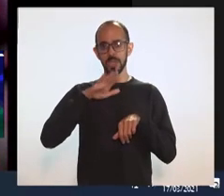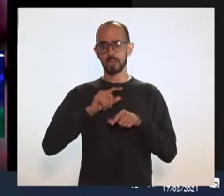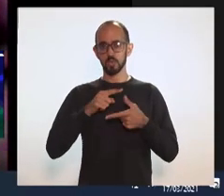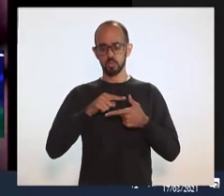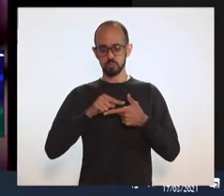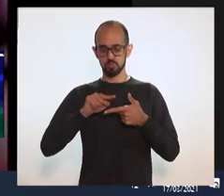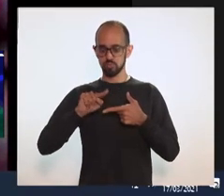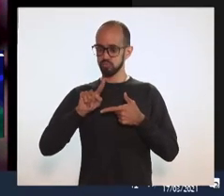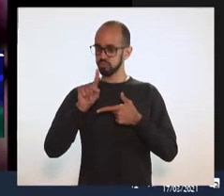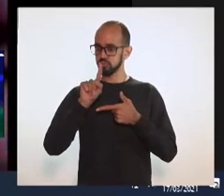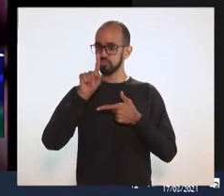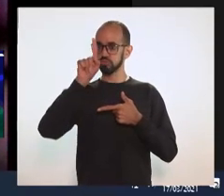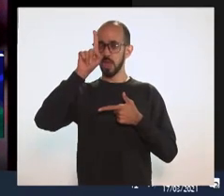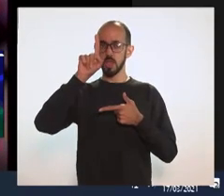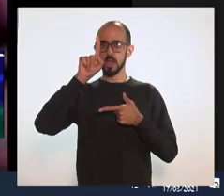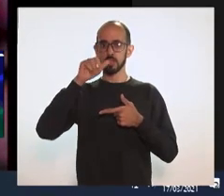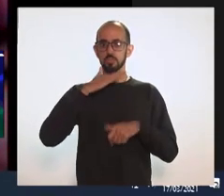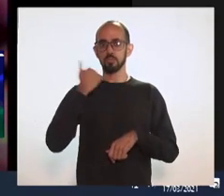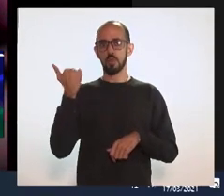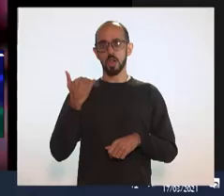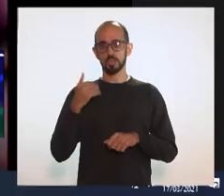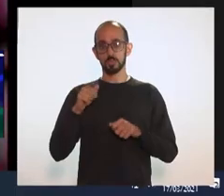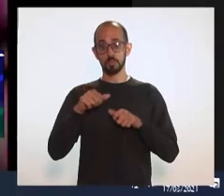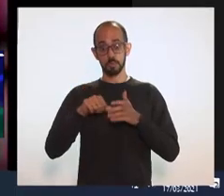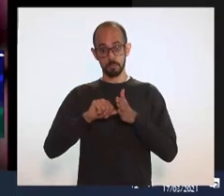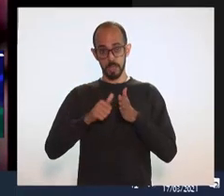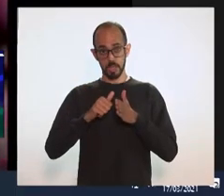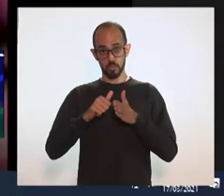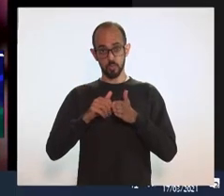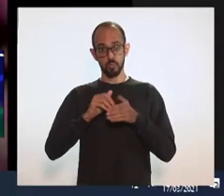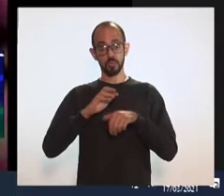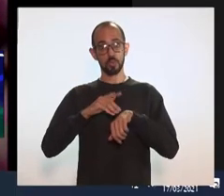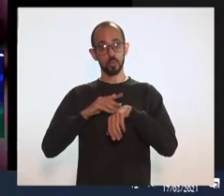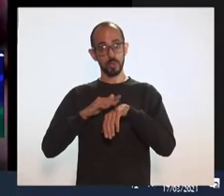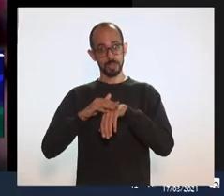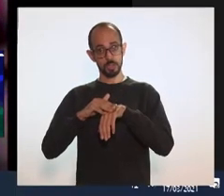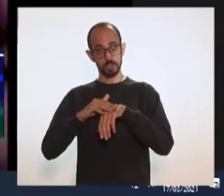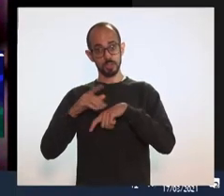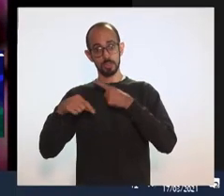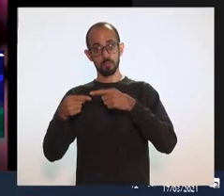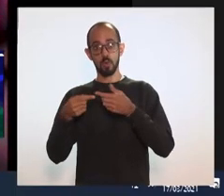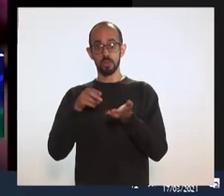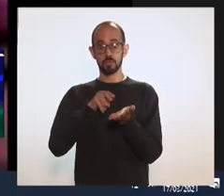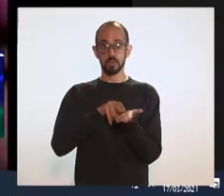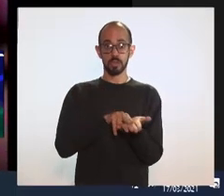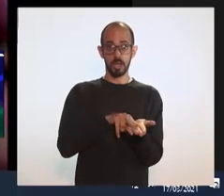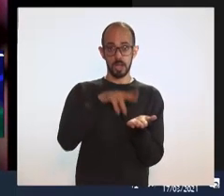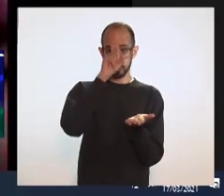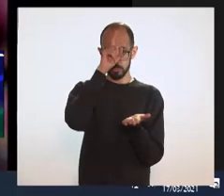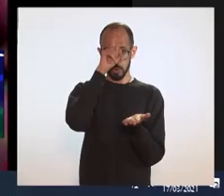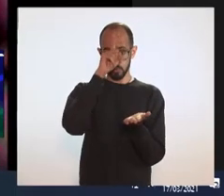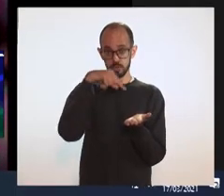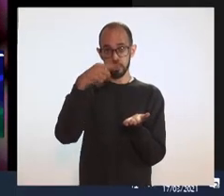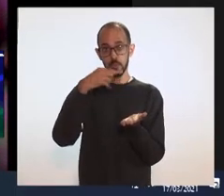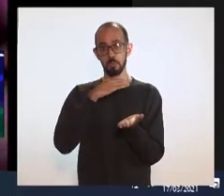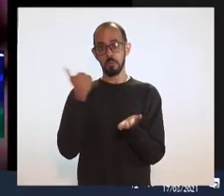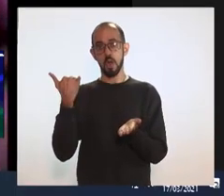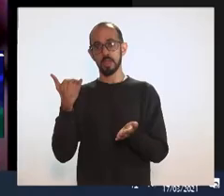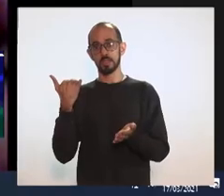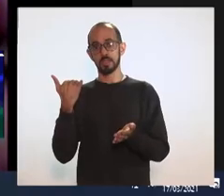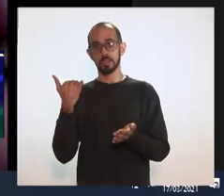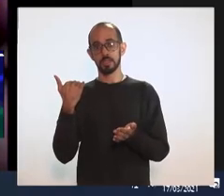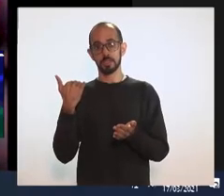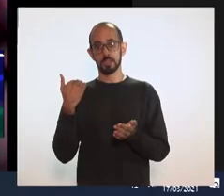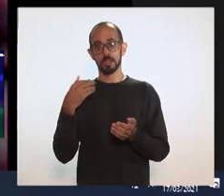exponencial no número de mortes. Primeiro as pessoas adoecem, depois as pessoas são internadas e depois as pessoas morrem. Então,